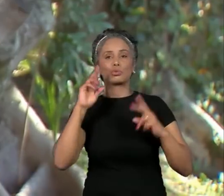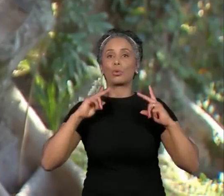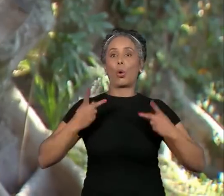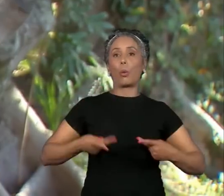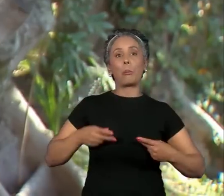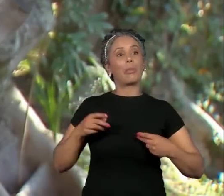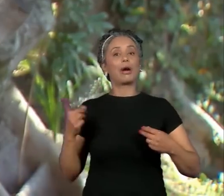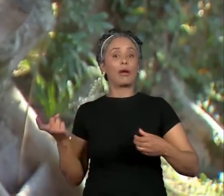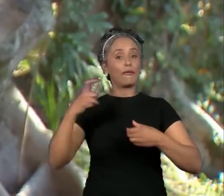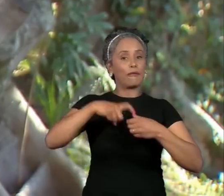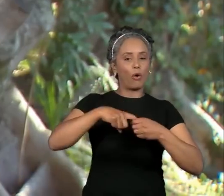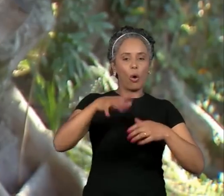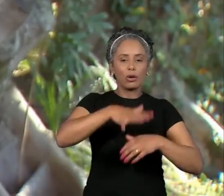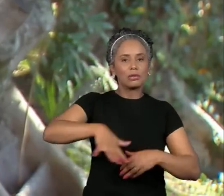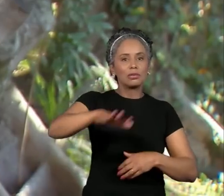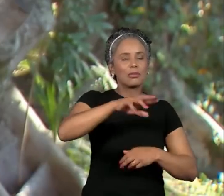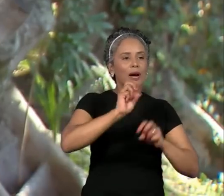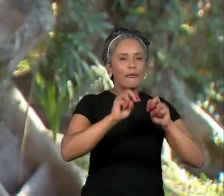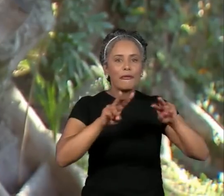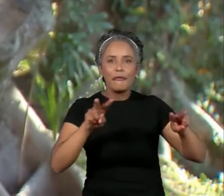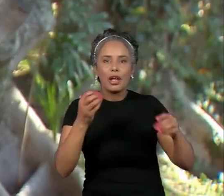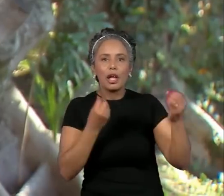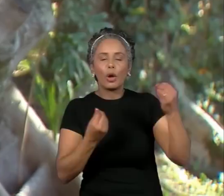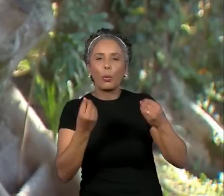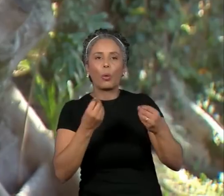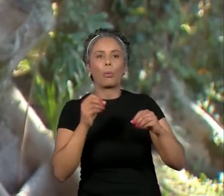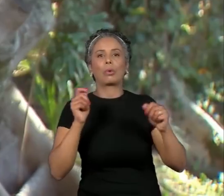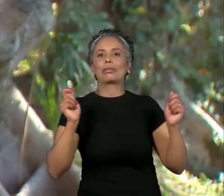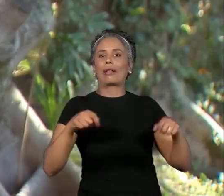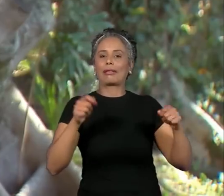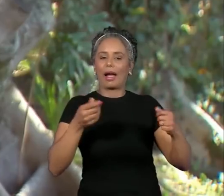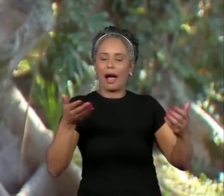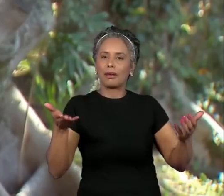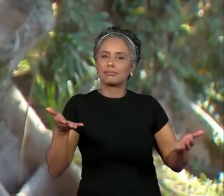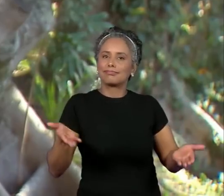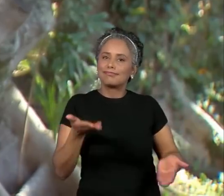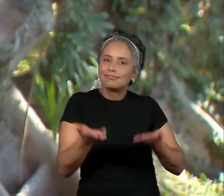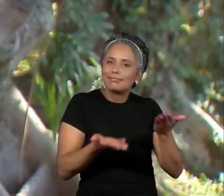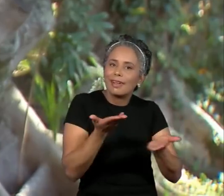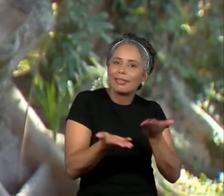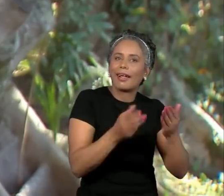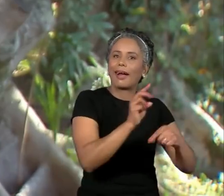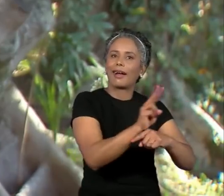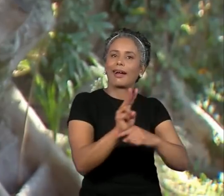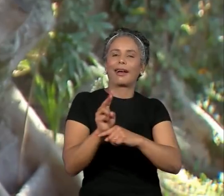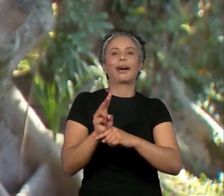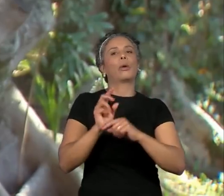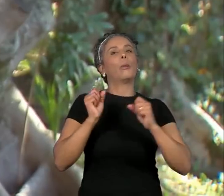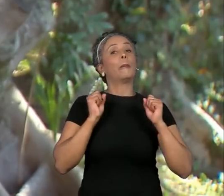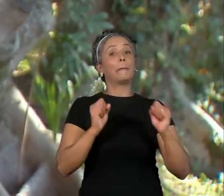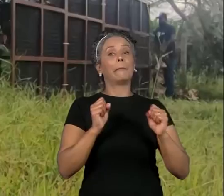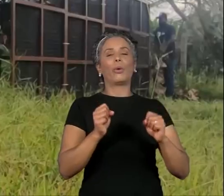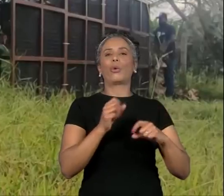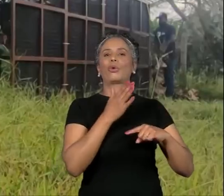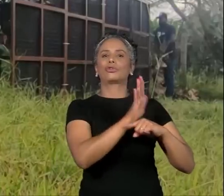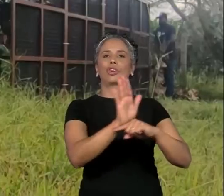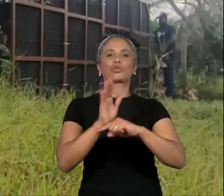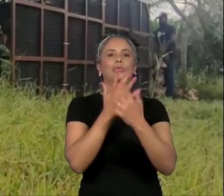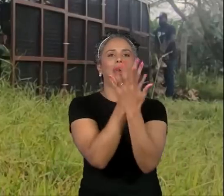aquela população, ele está a sobreviver para manter esse patrimônio genético e ajudar na biodiversidade.